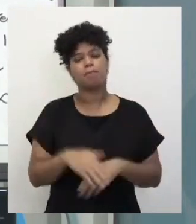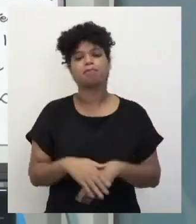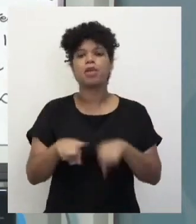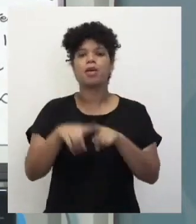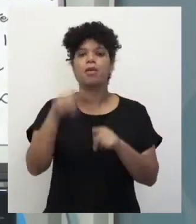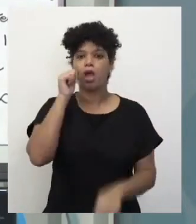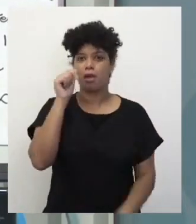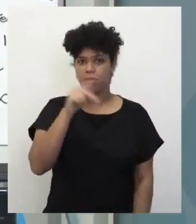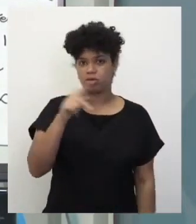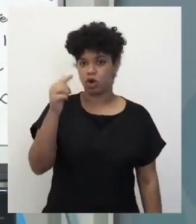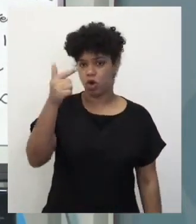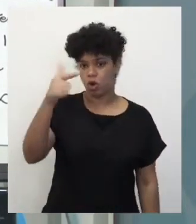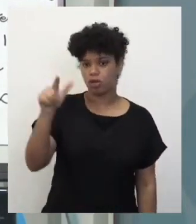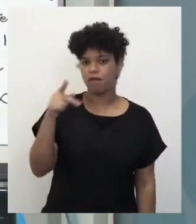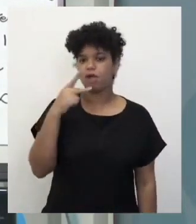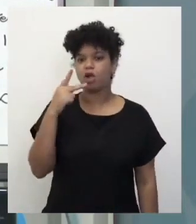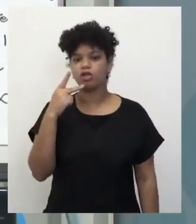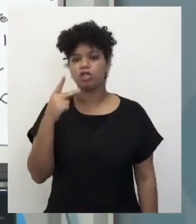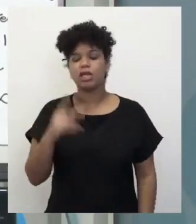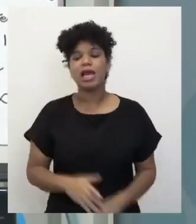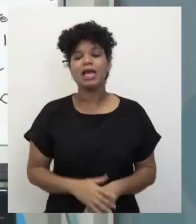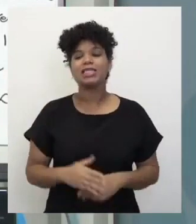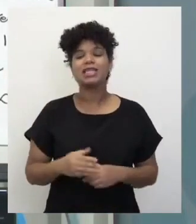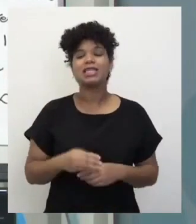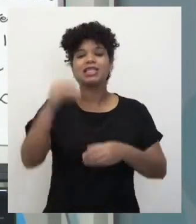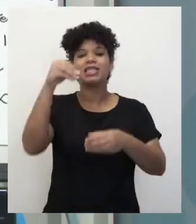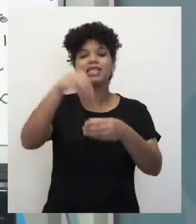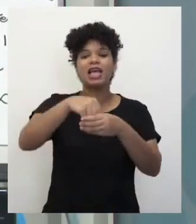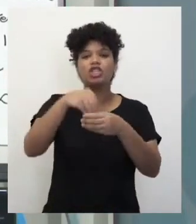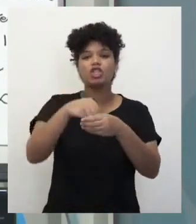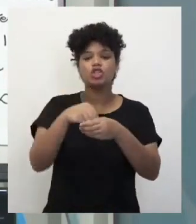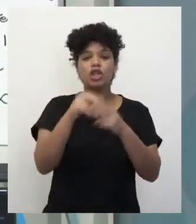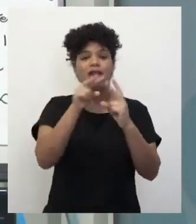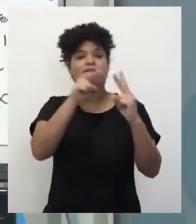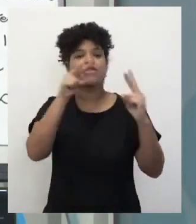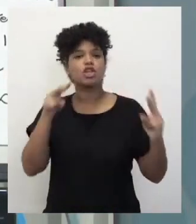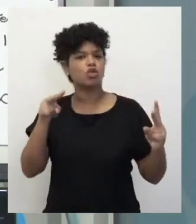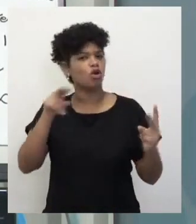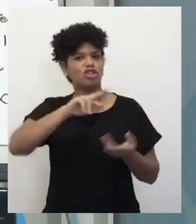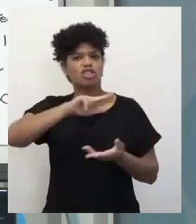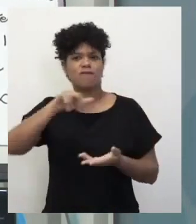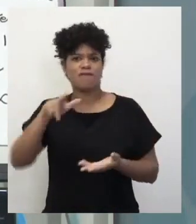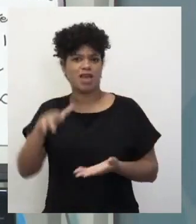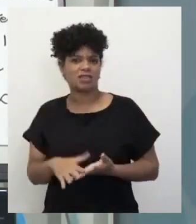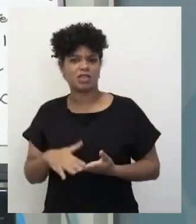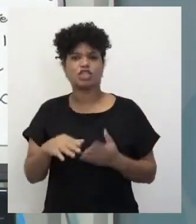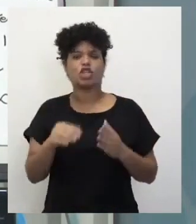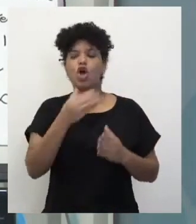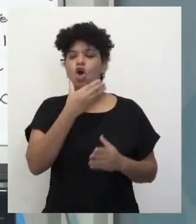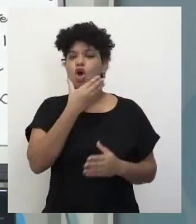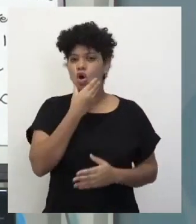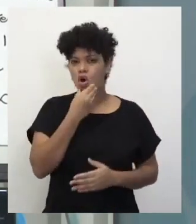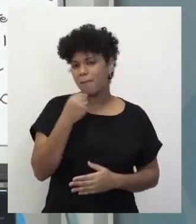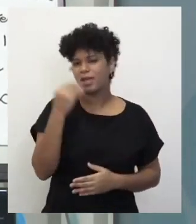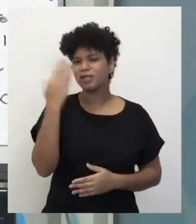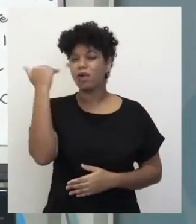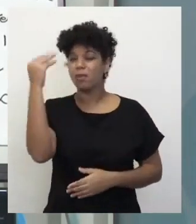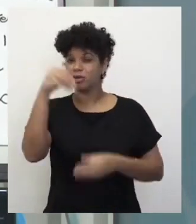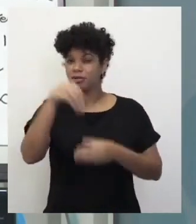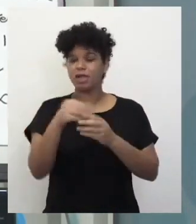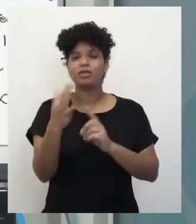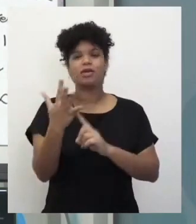artificial. Realmente, essas instalações são ótimas, vários artistas plásticos, né? Vem utilizando com